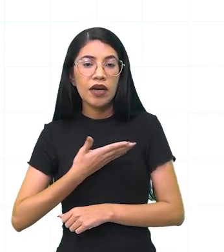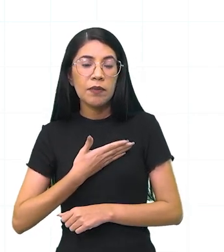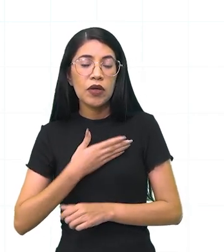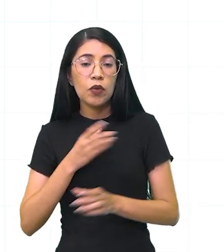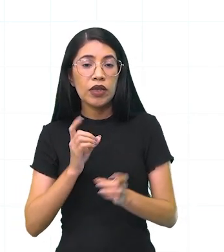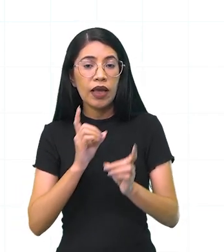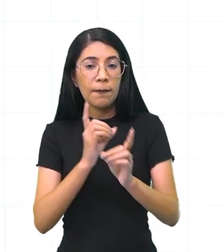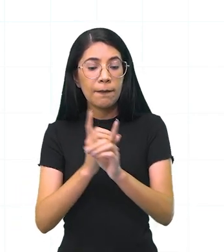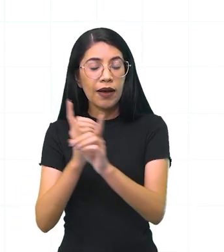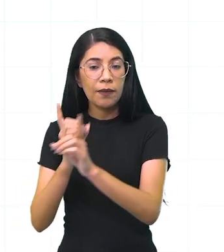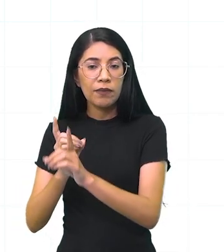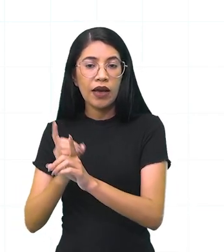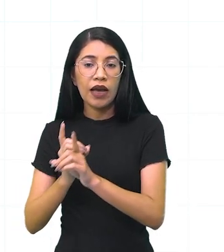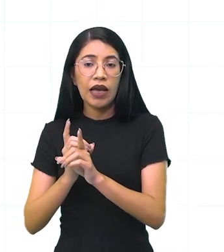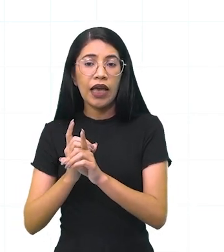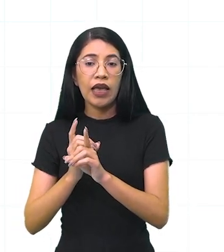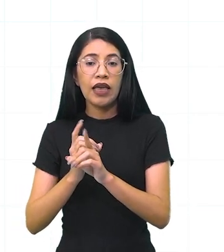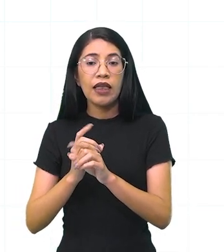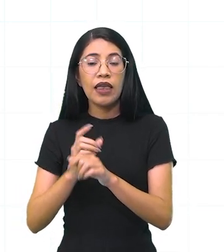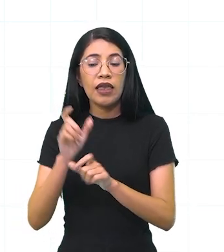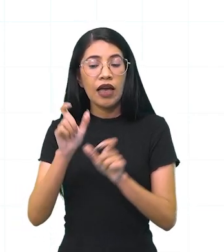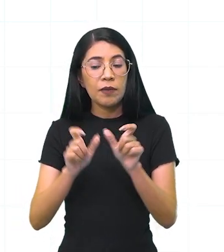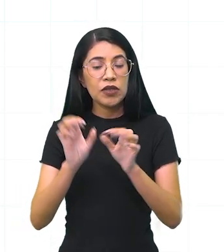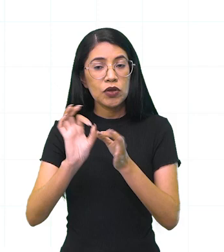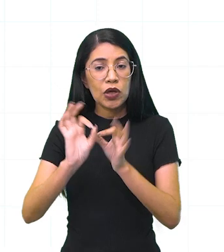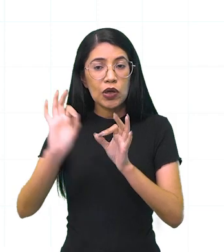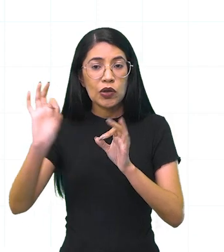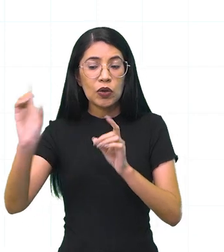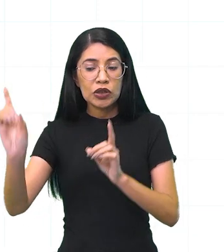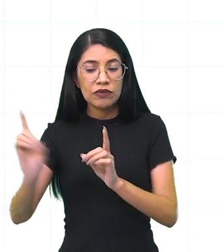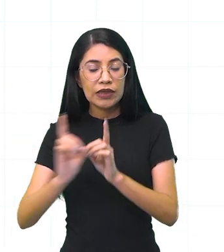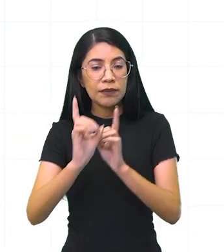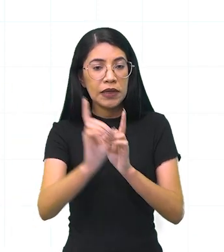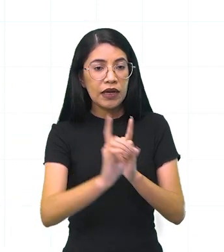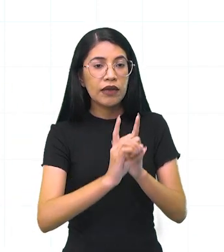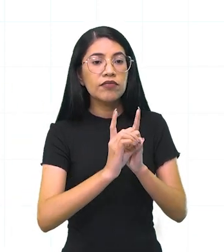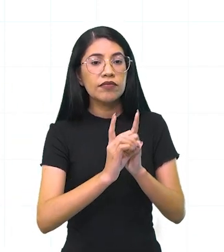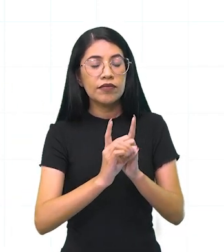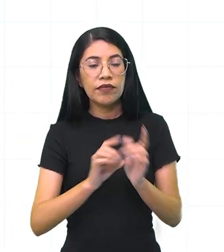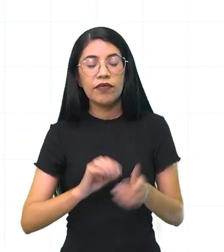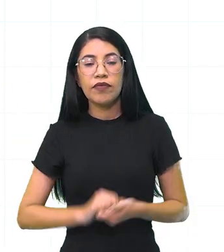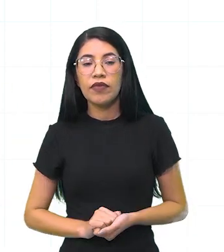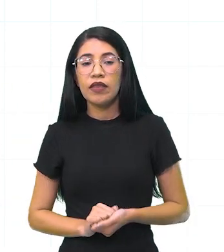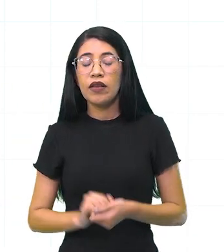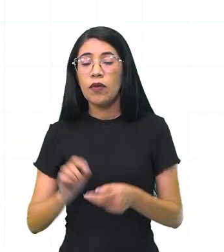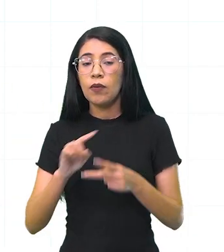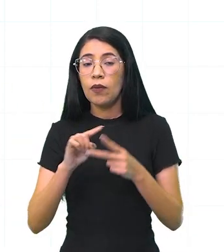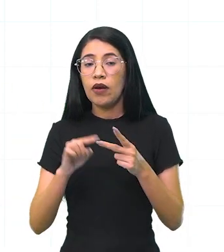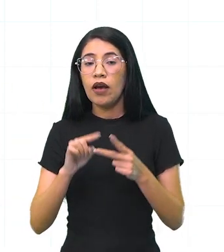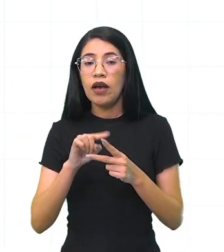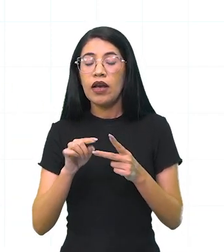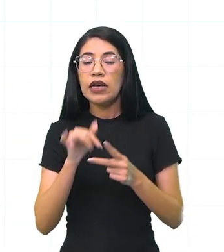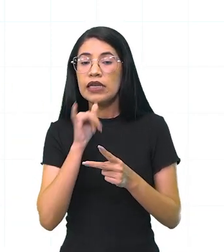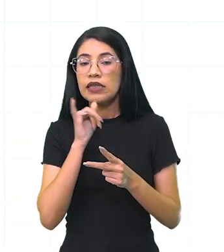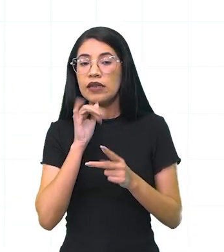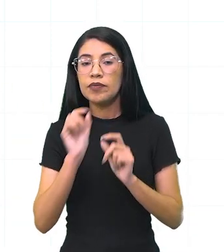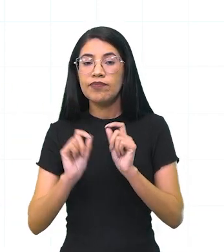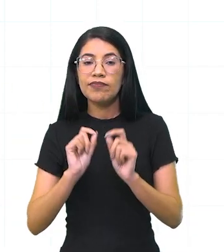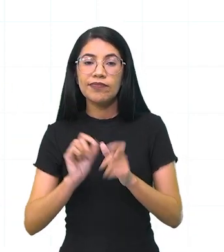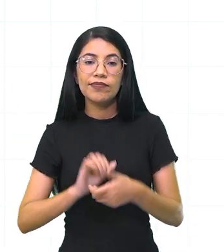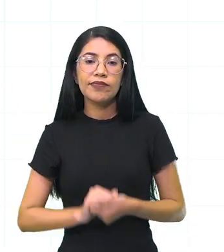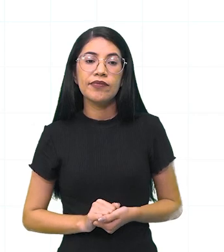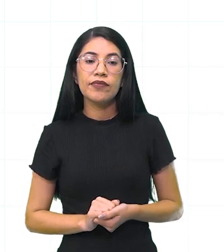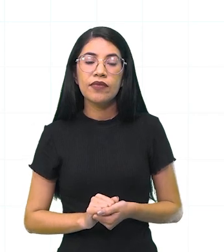encontram perto e os que estão longe se aproximarão. Temos dois exemplos aqui. Aí eu quero